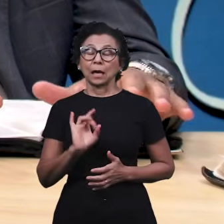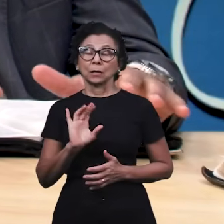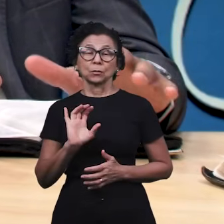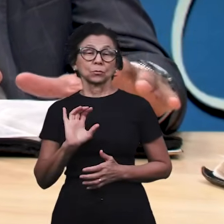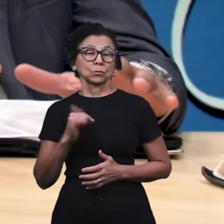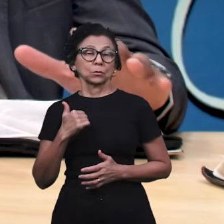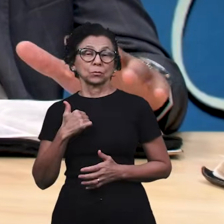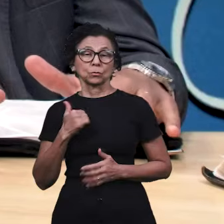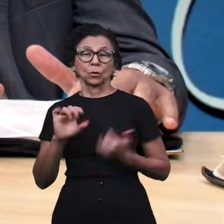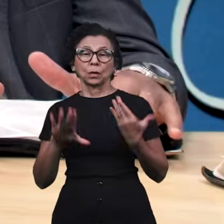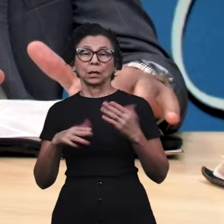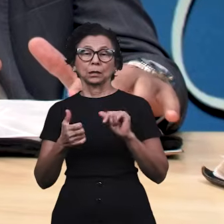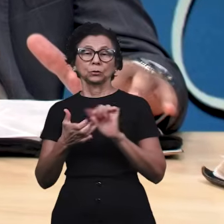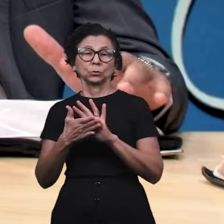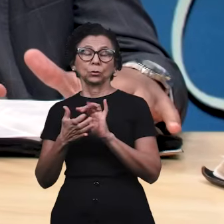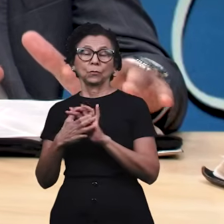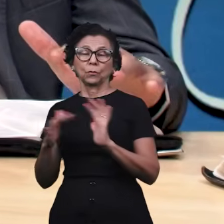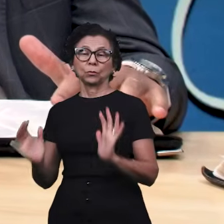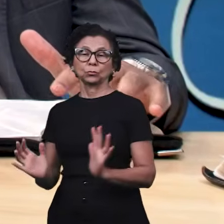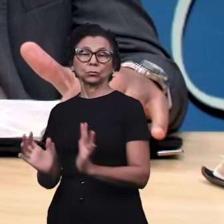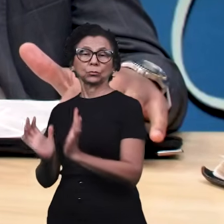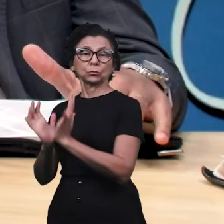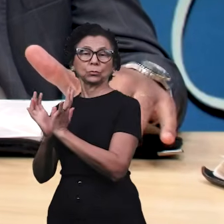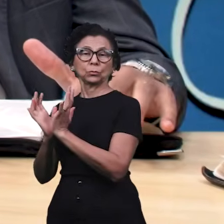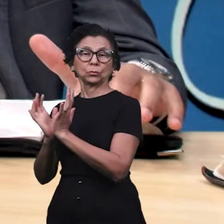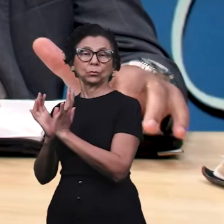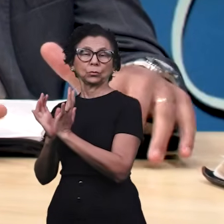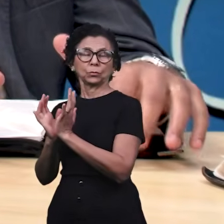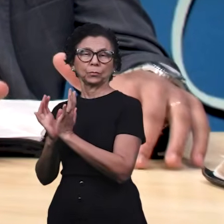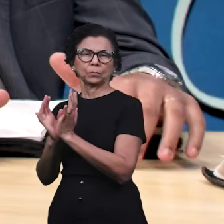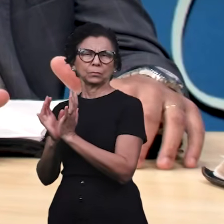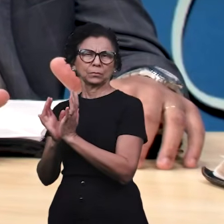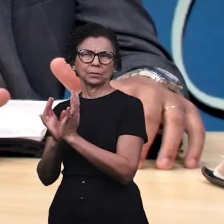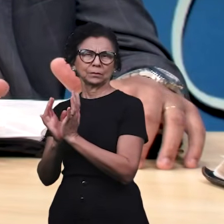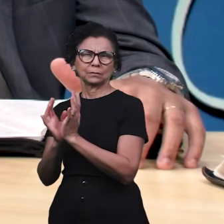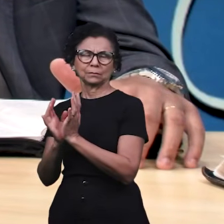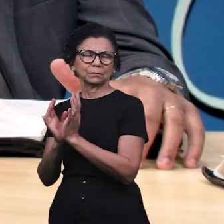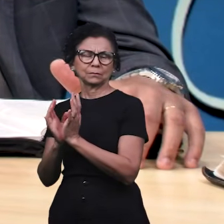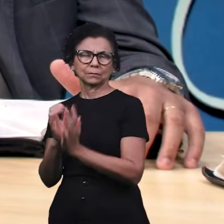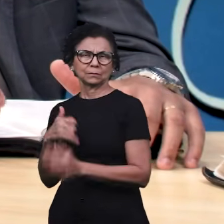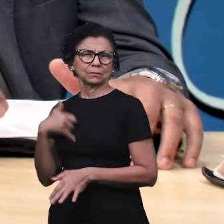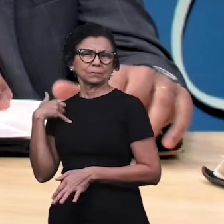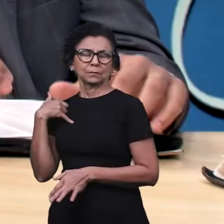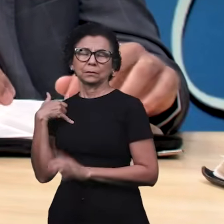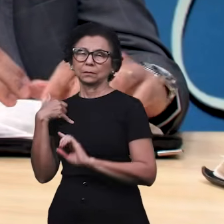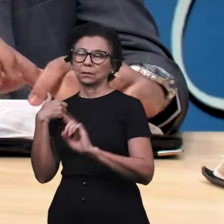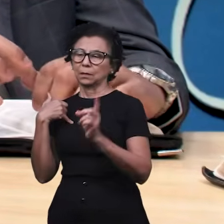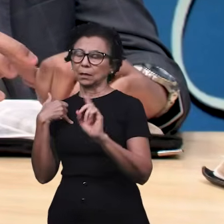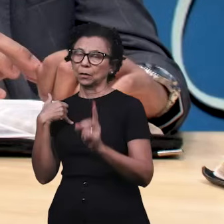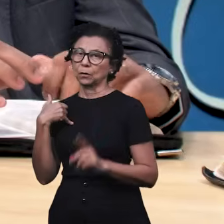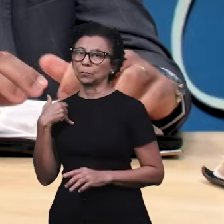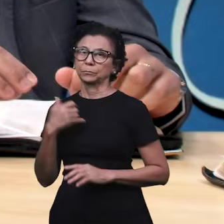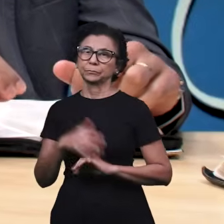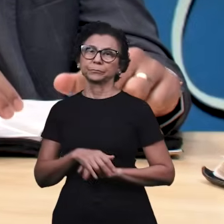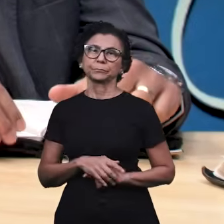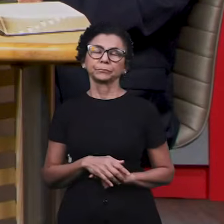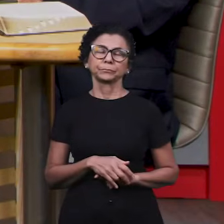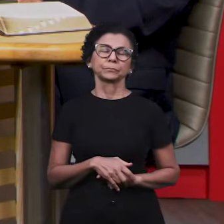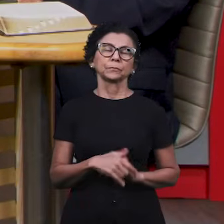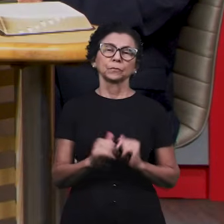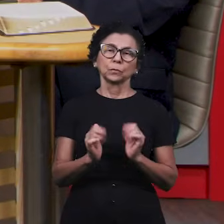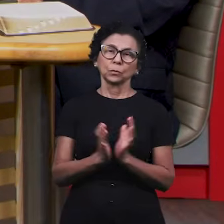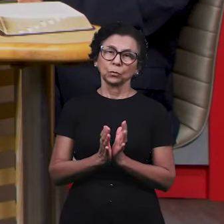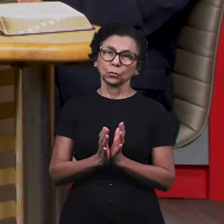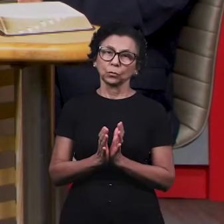maneira nenhuma. O grupo de louvor ele deve ser parte obrigatória de todos os hinos da casa do Senhor. Muito